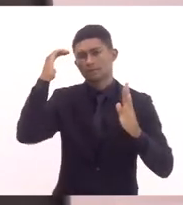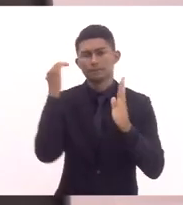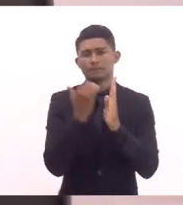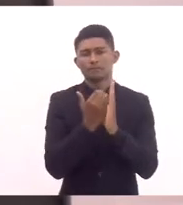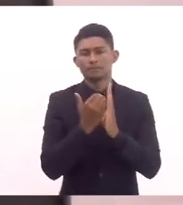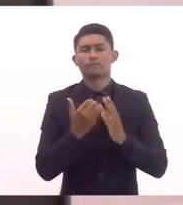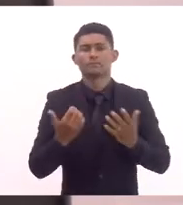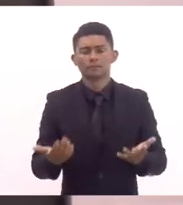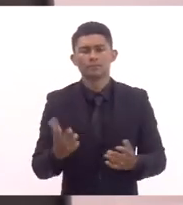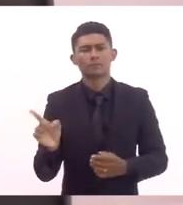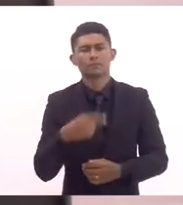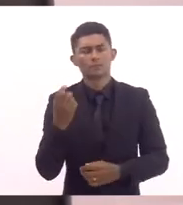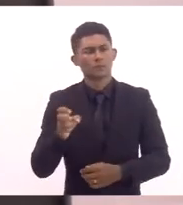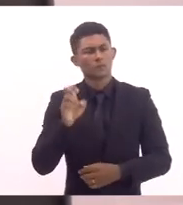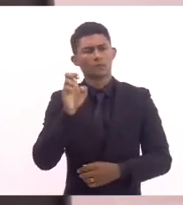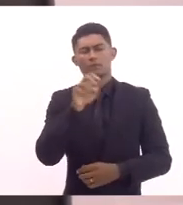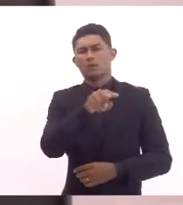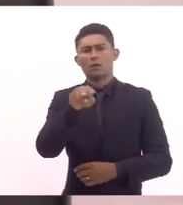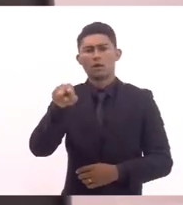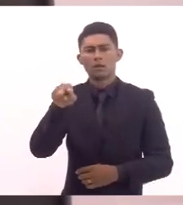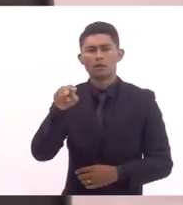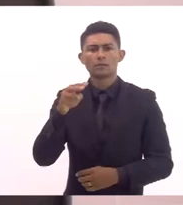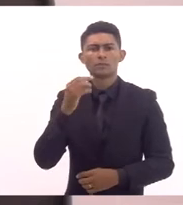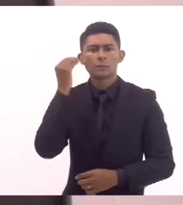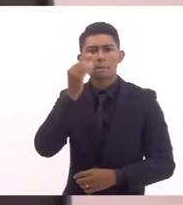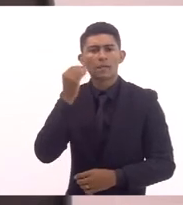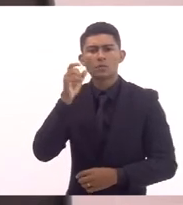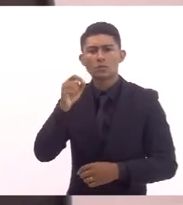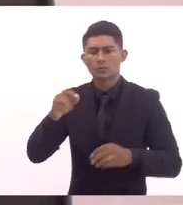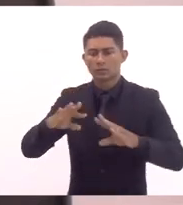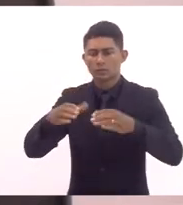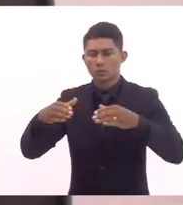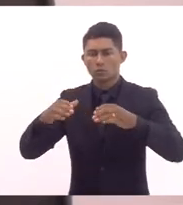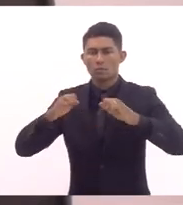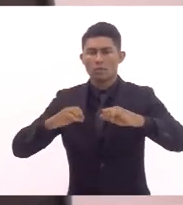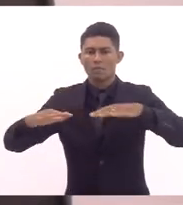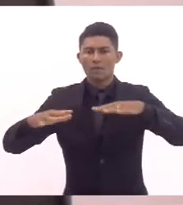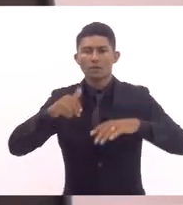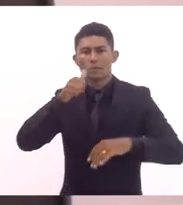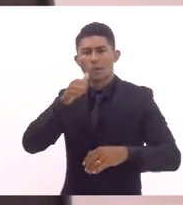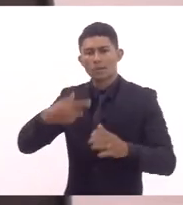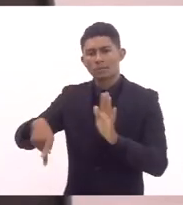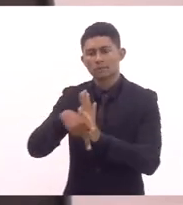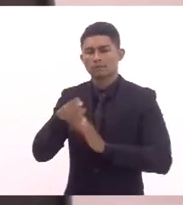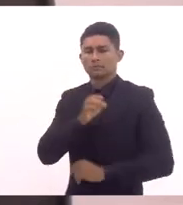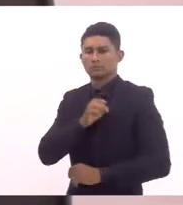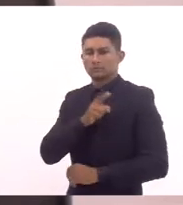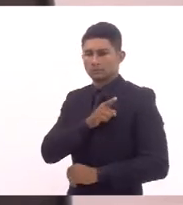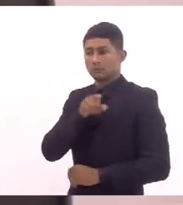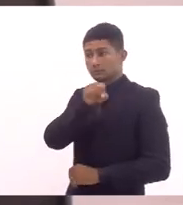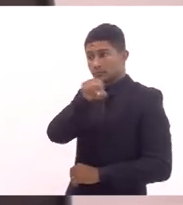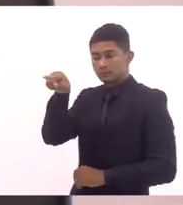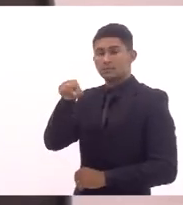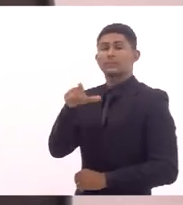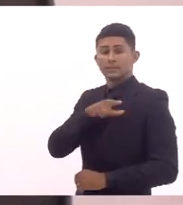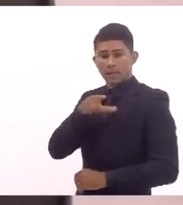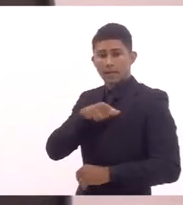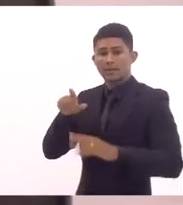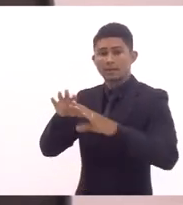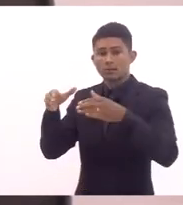e a gente viu a partir de uma experiência do movimento de mulheres São Gonçalo é que tem uma roda de